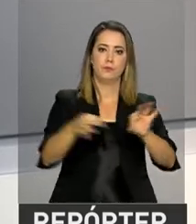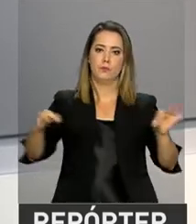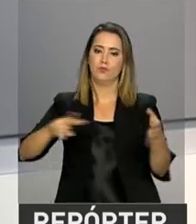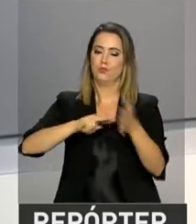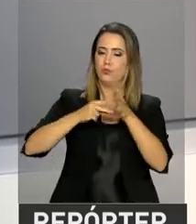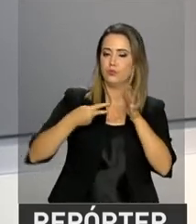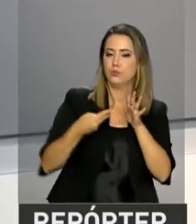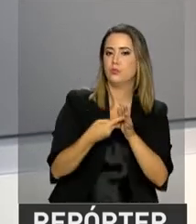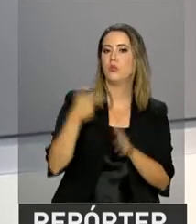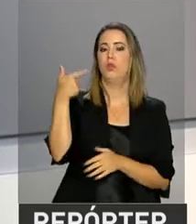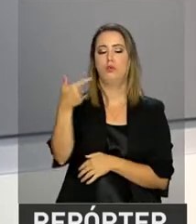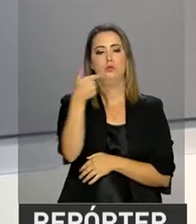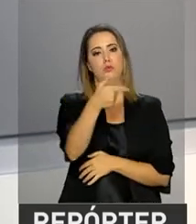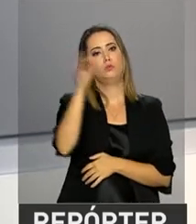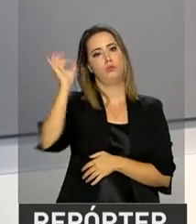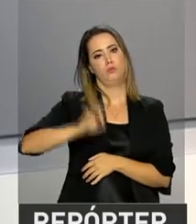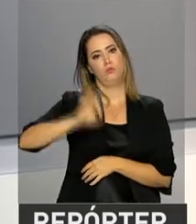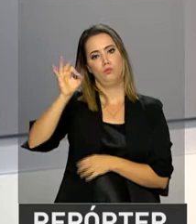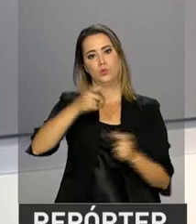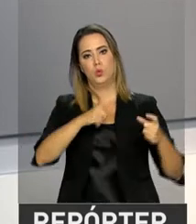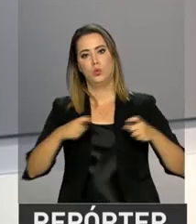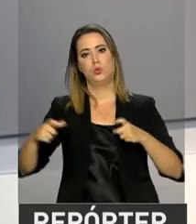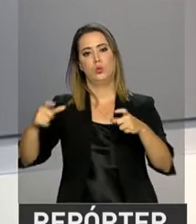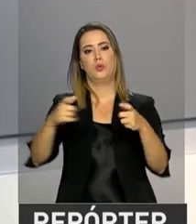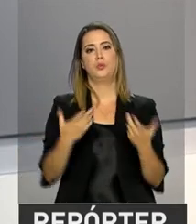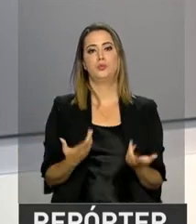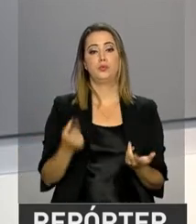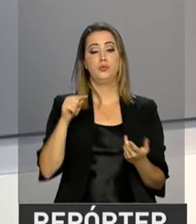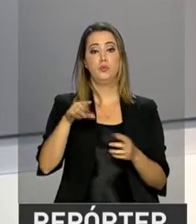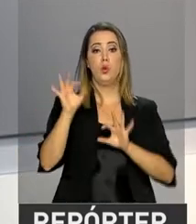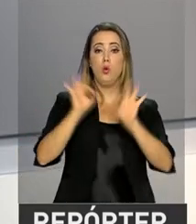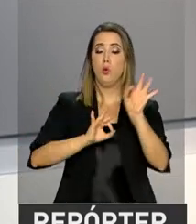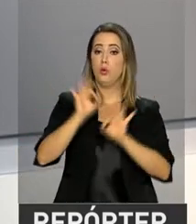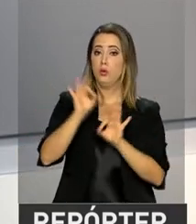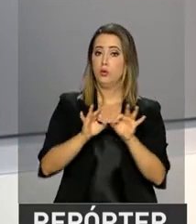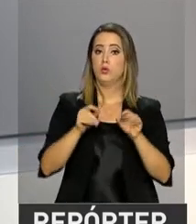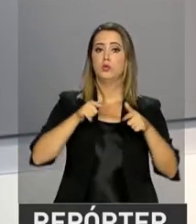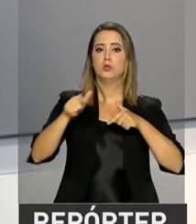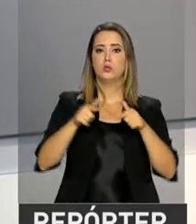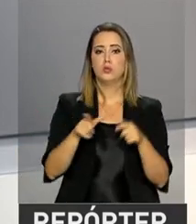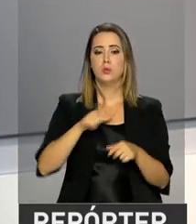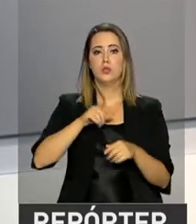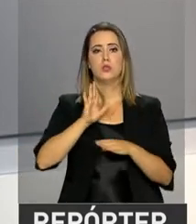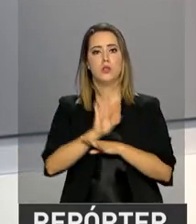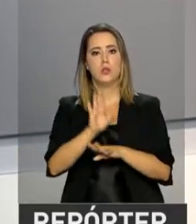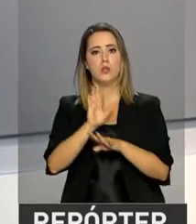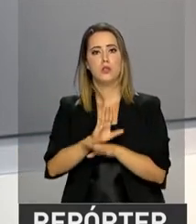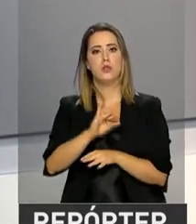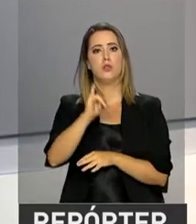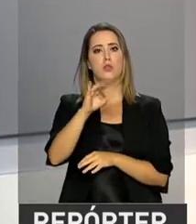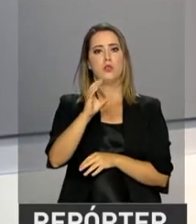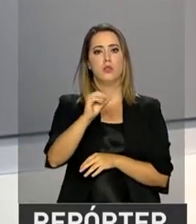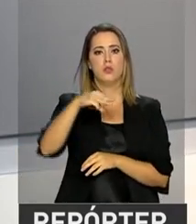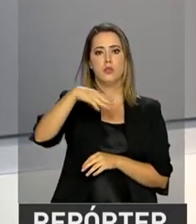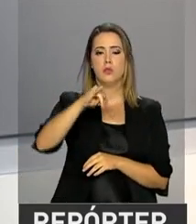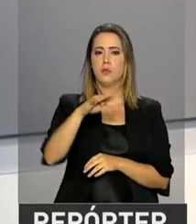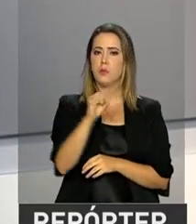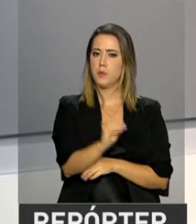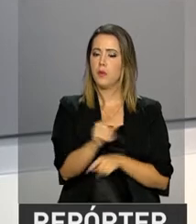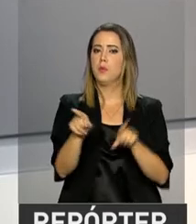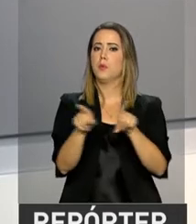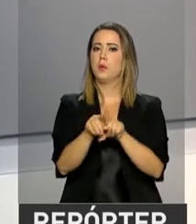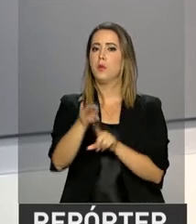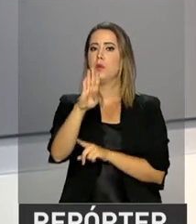a 22% da Unidade de Conservação Federal. As operações contam com a participação do ICMBio, do IBAMA, além